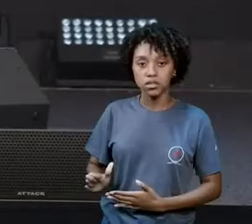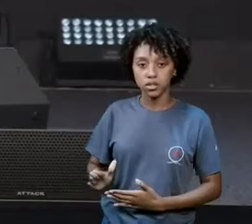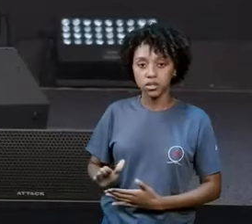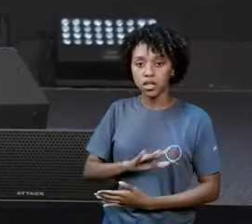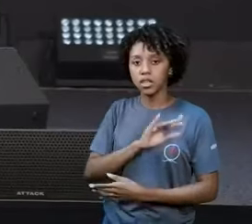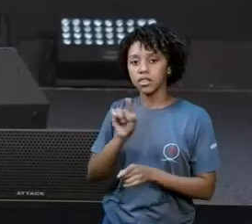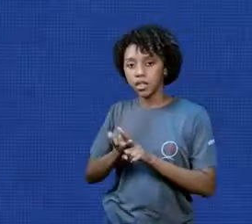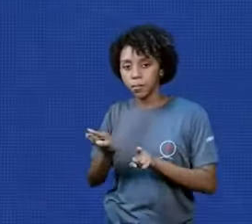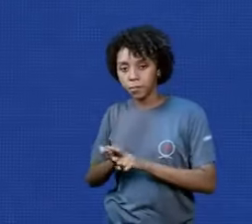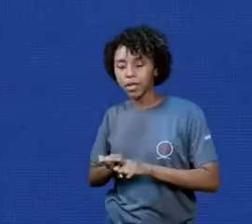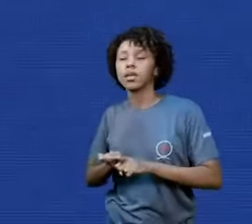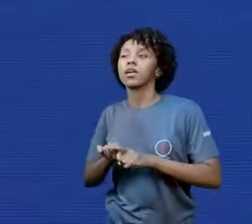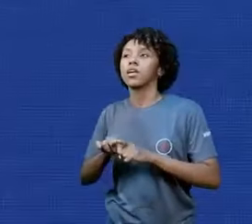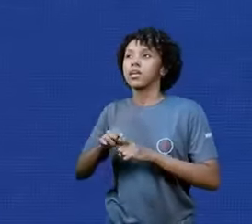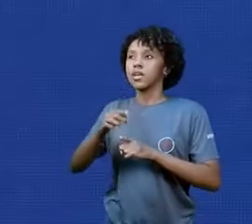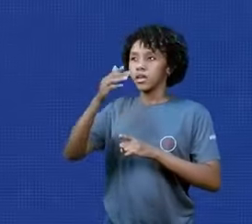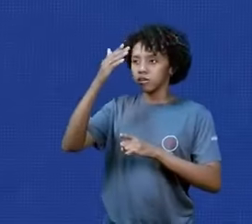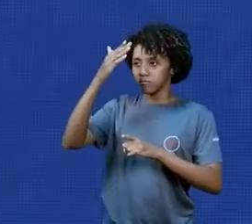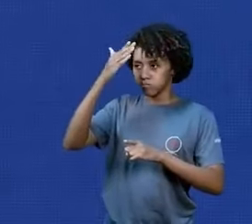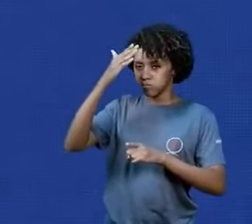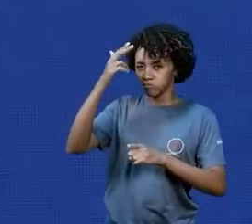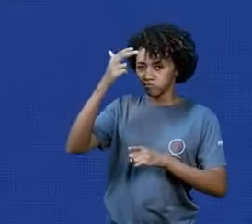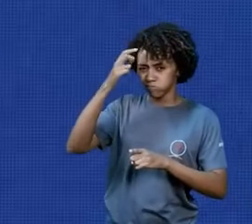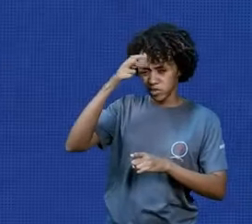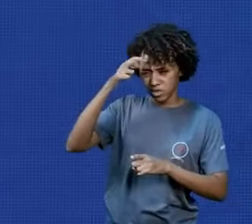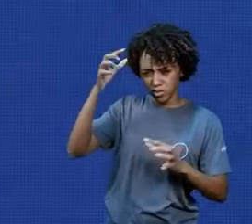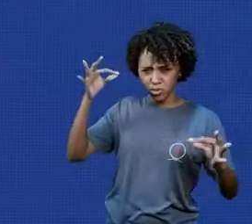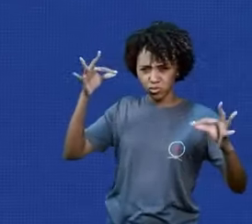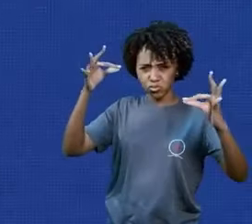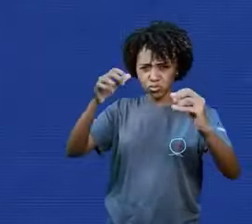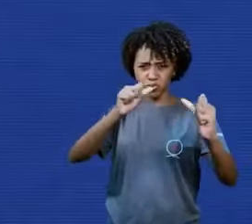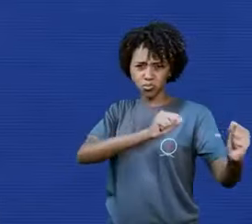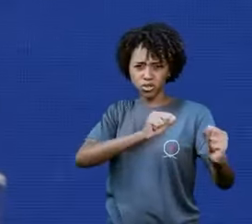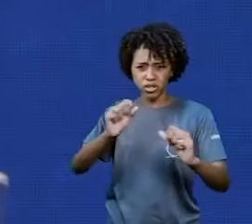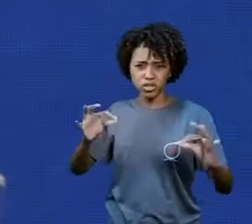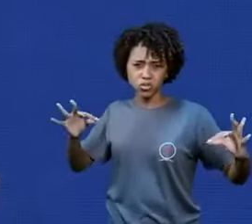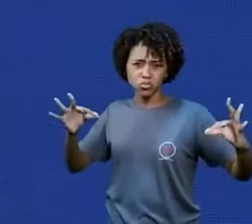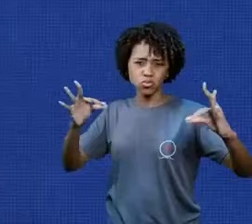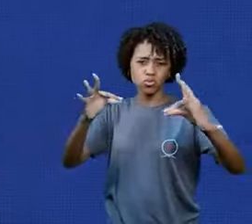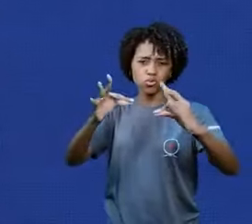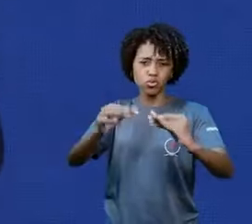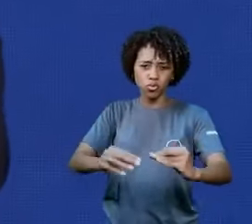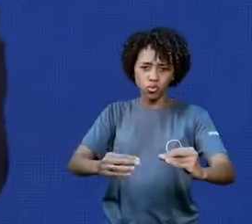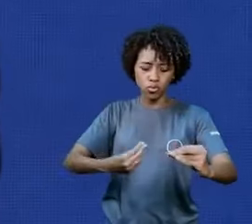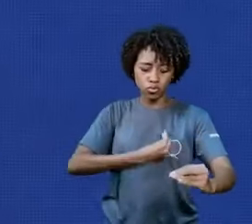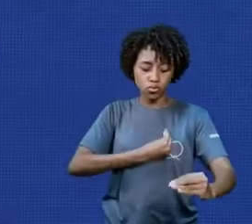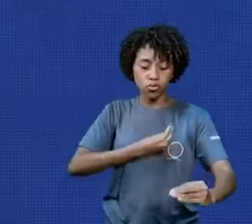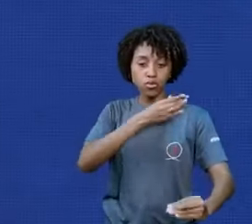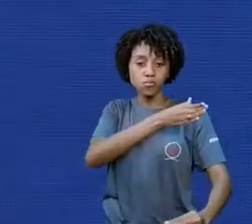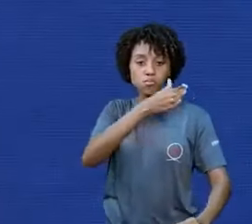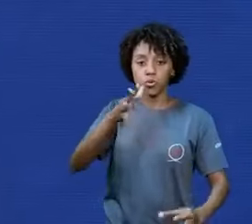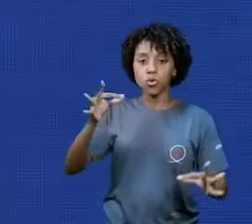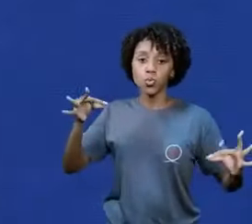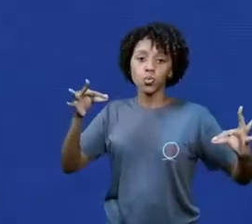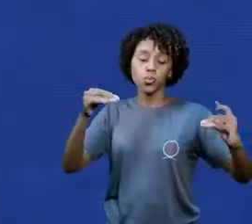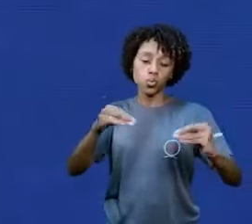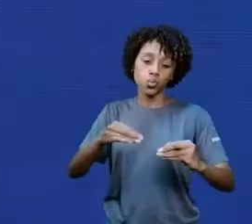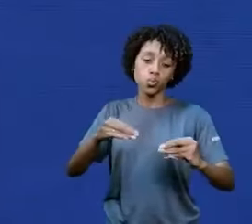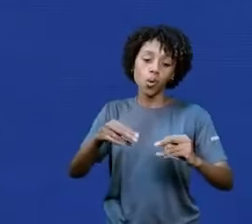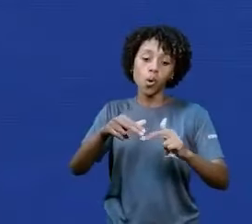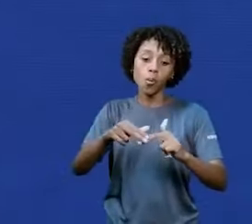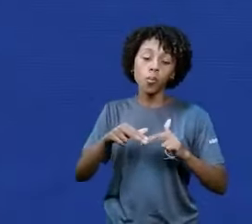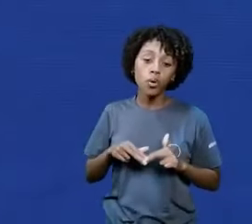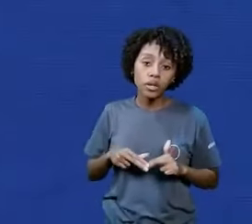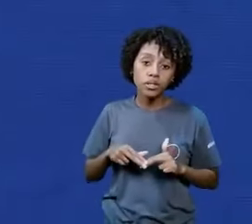onisciência onipresença e onipotência pode ter certeza por isso que ninguém pode agir